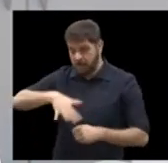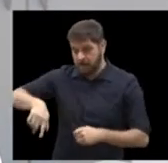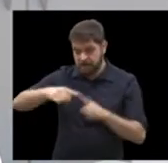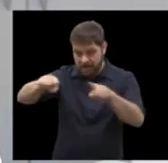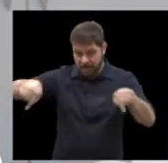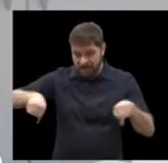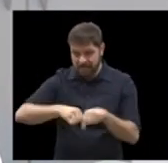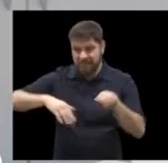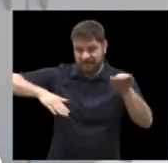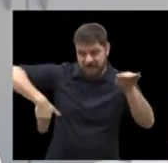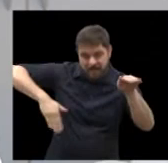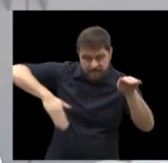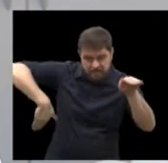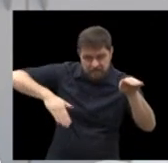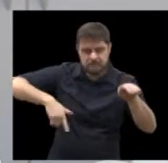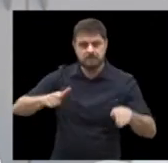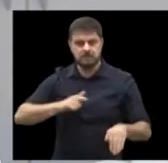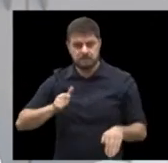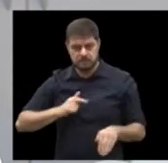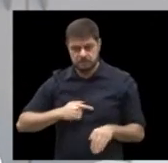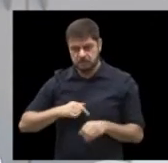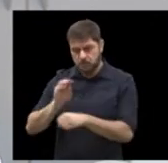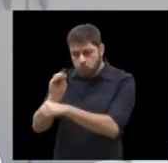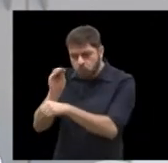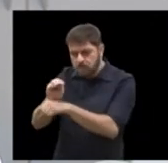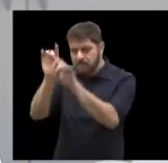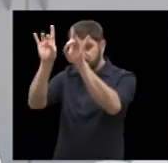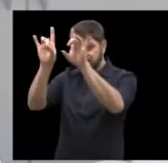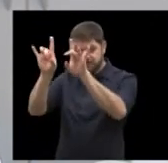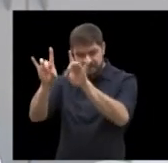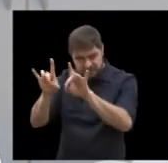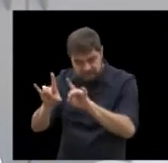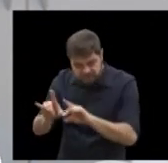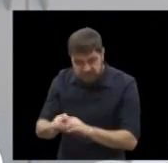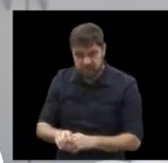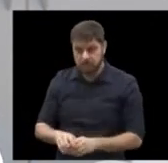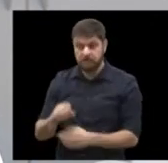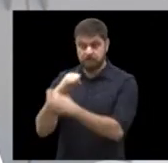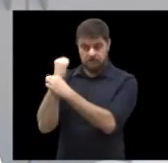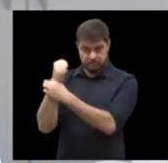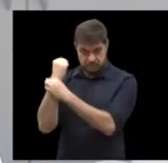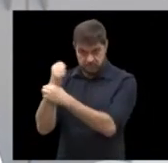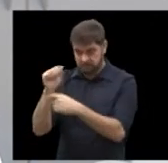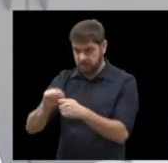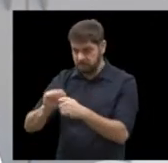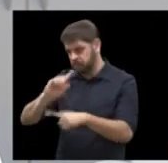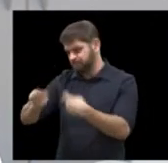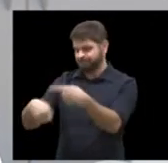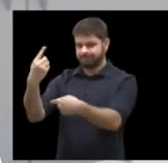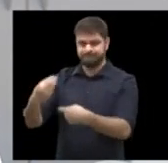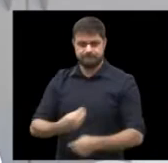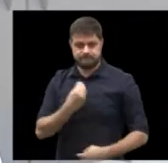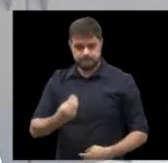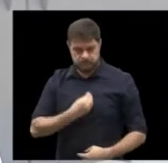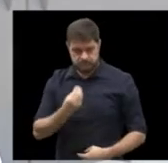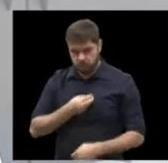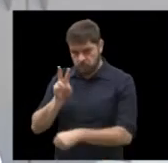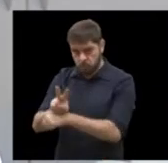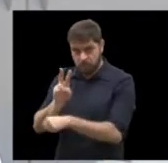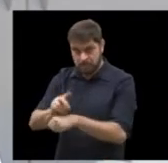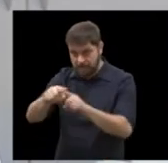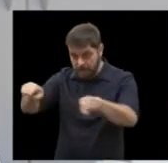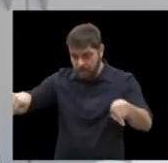dentro da água também. Existe um tratamento específico nosso para neuropatia que dá realmente um excelente resultado, que é utilizar a